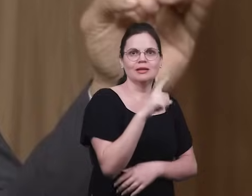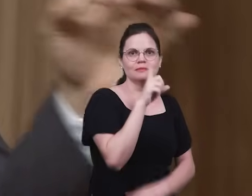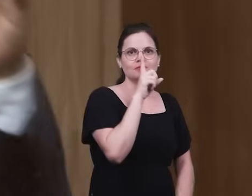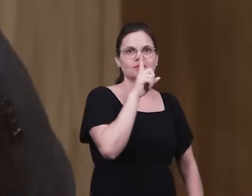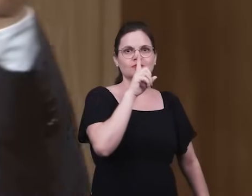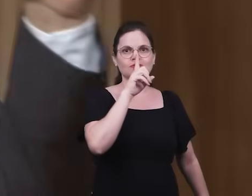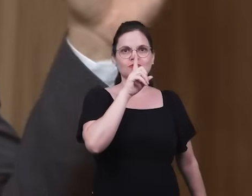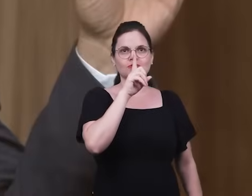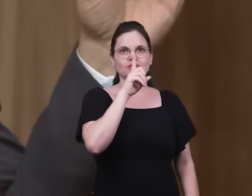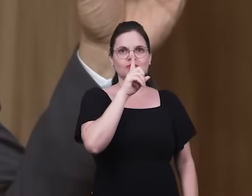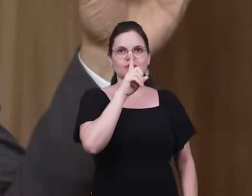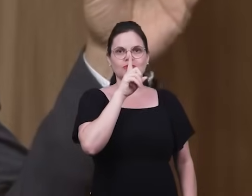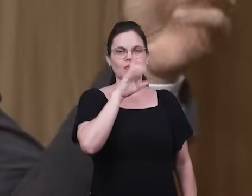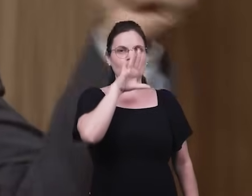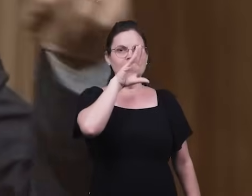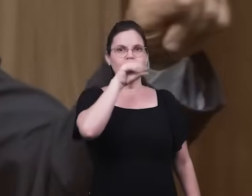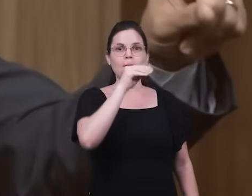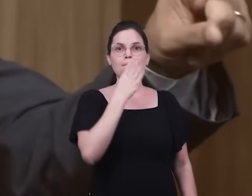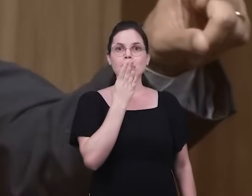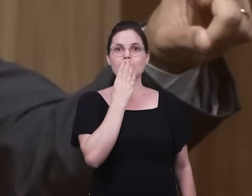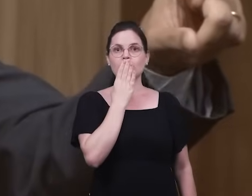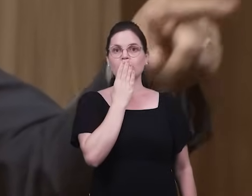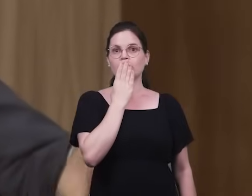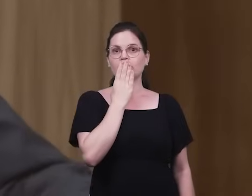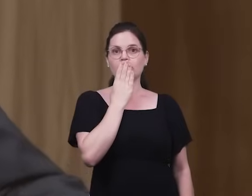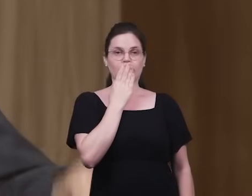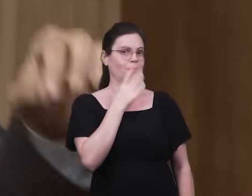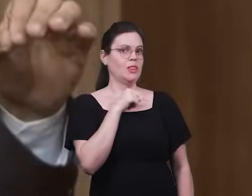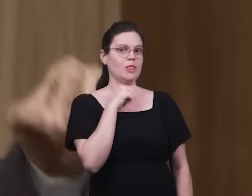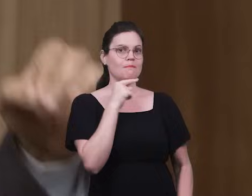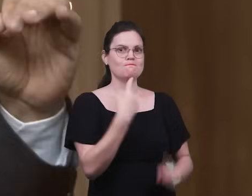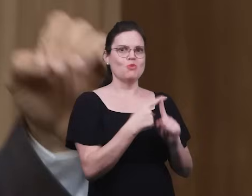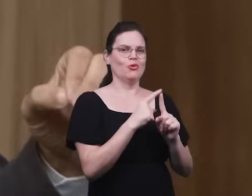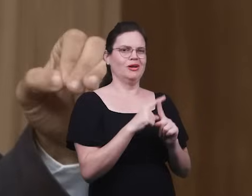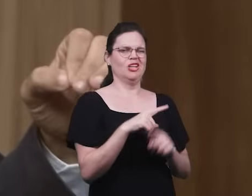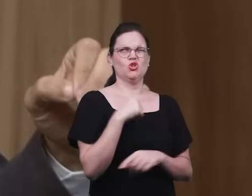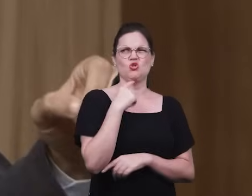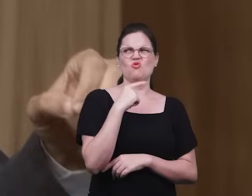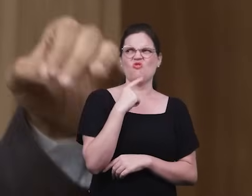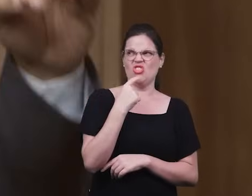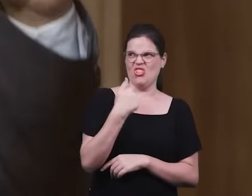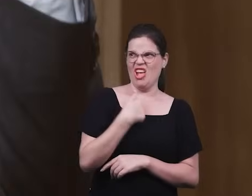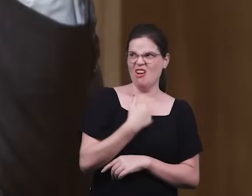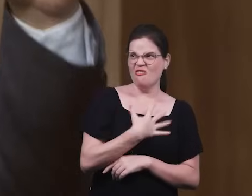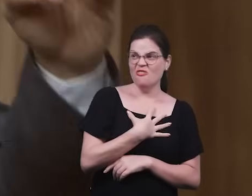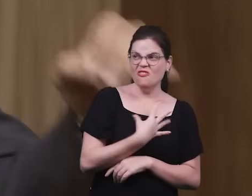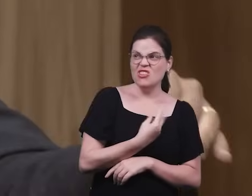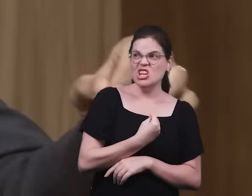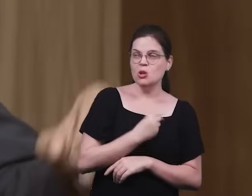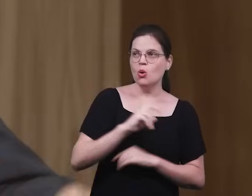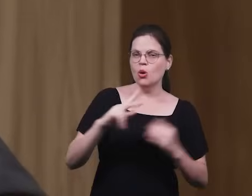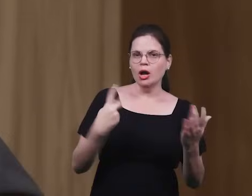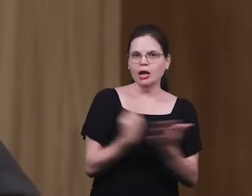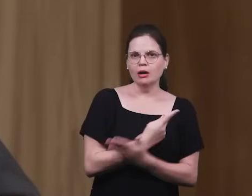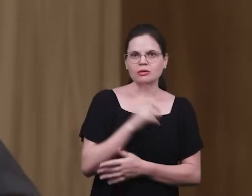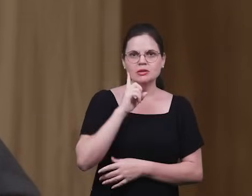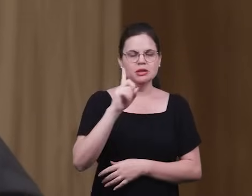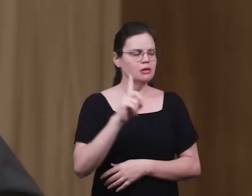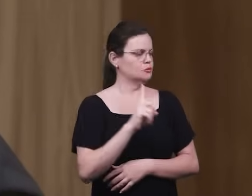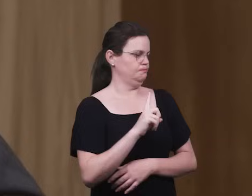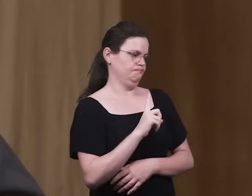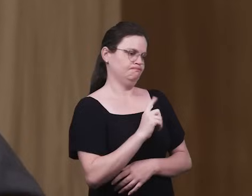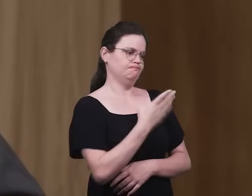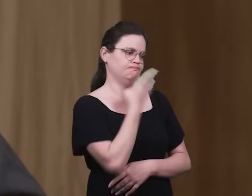profeta nascesse ele não conseguia mais falar porque ele não Creu naquele momento então uma das coisas para que Deus quebre o silêncio dele na nossa